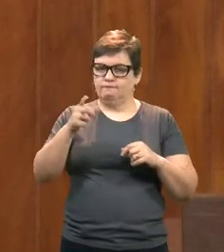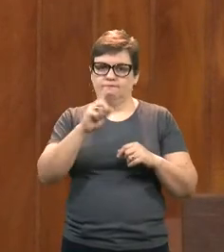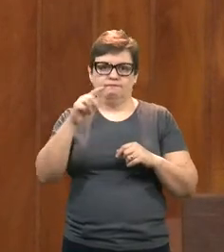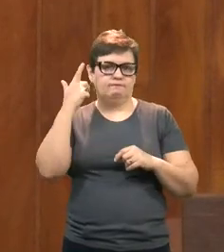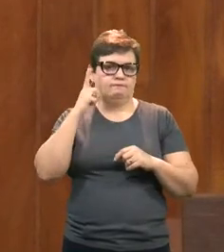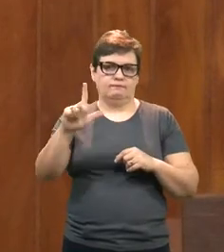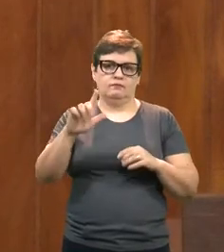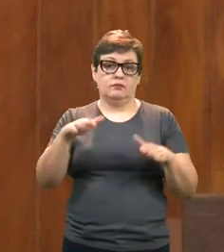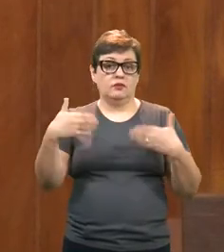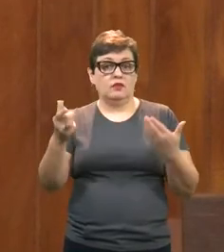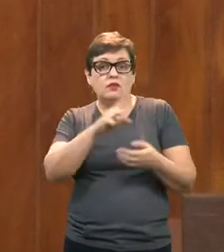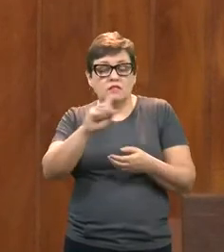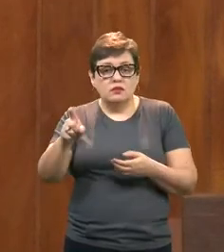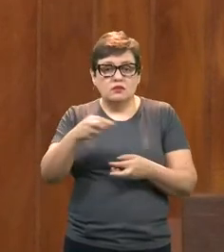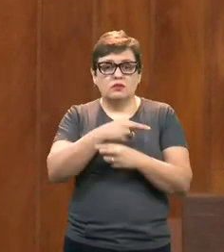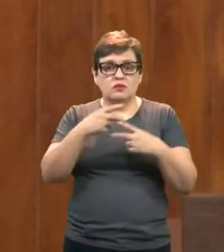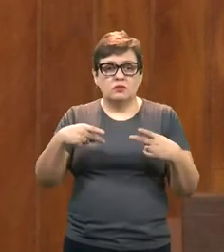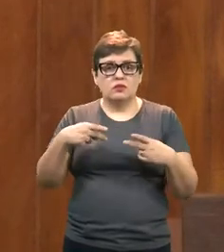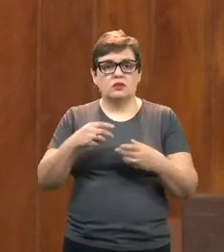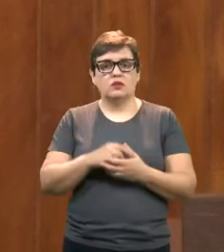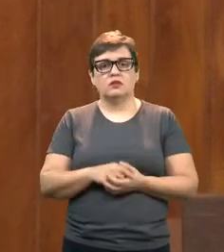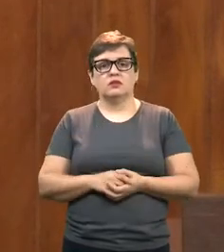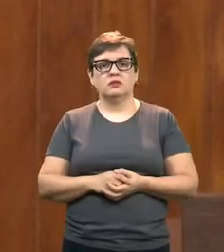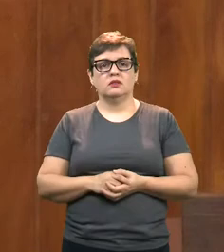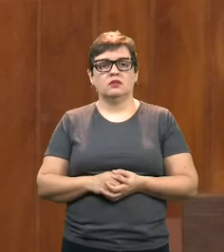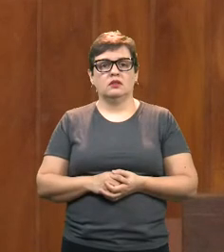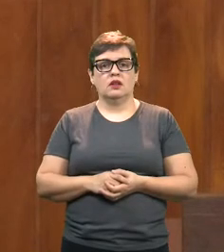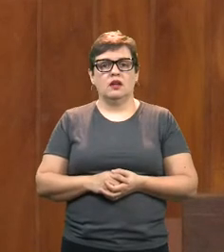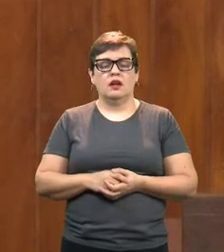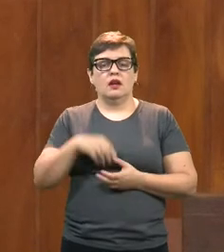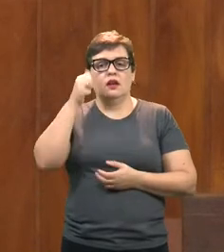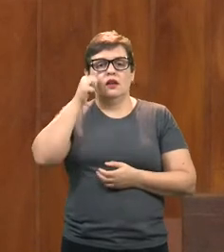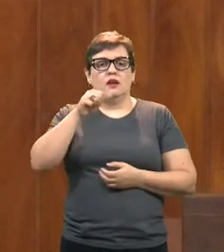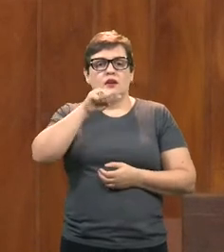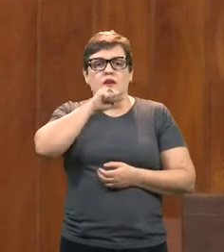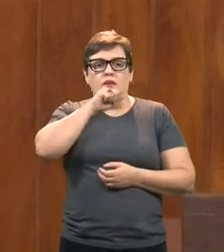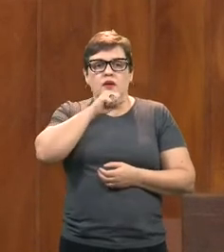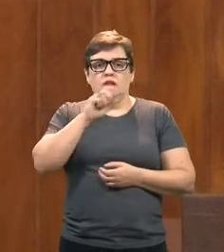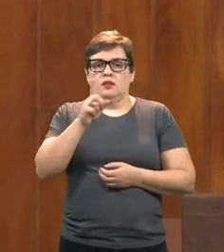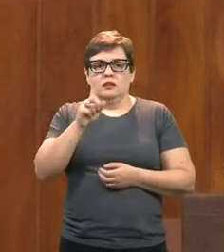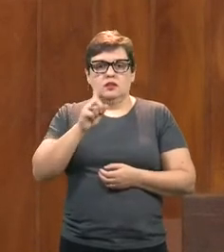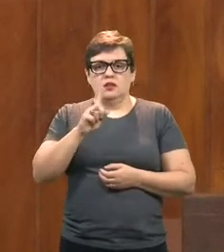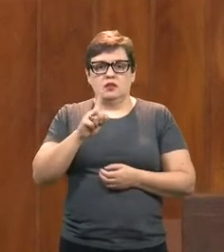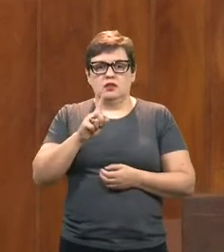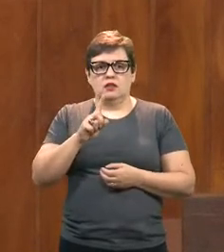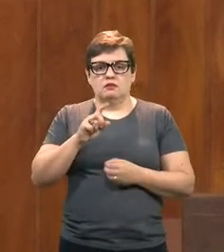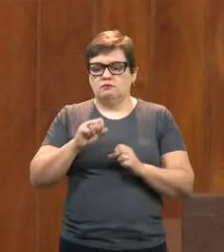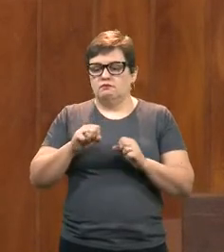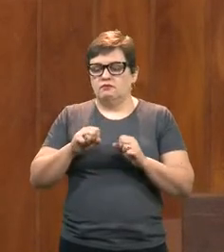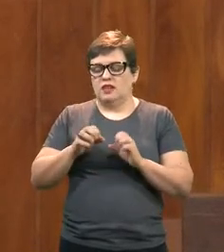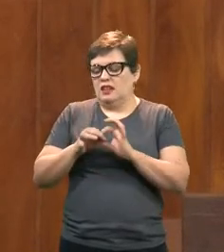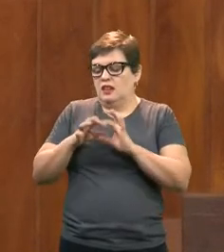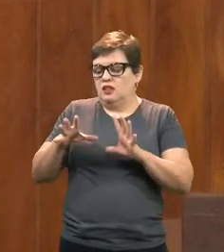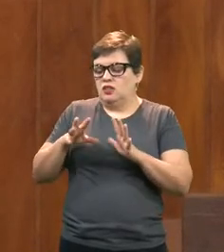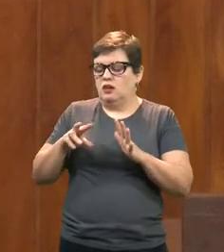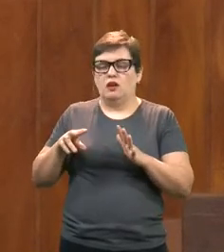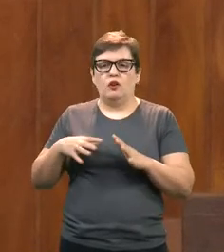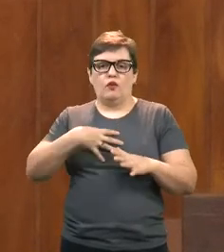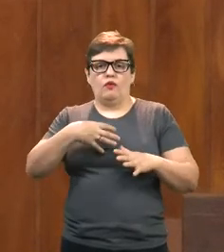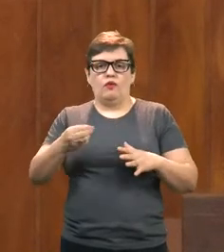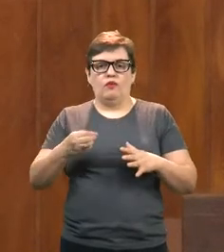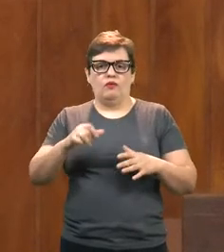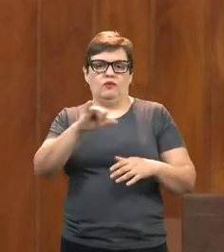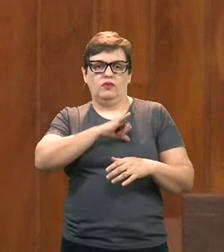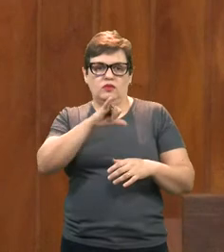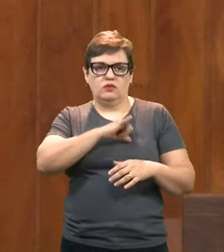que elas estão pensando. É simplesmente, mãe não vai deixar o filho cair no chão. Uma coisa que eu aprendi. Mãe é mãe. Mãe não